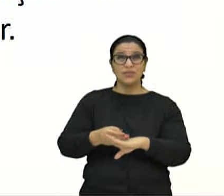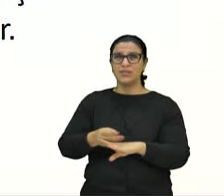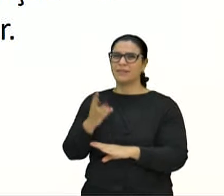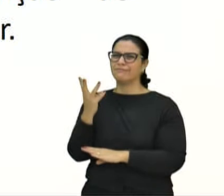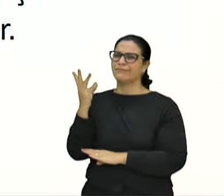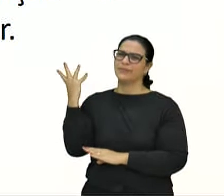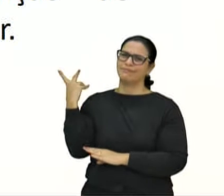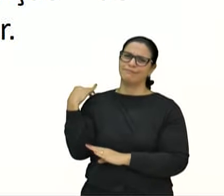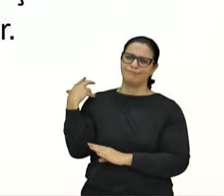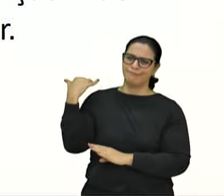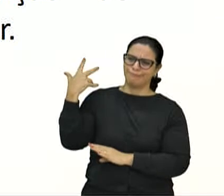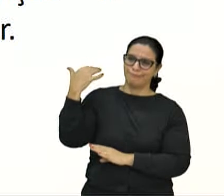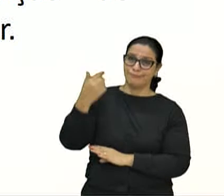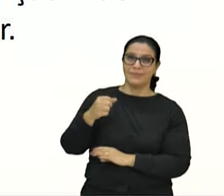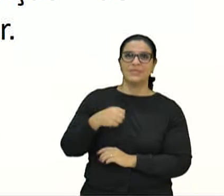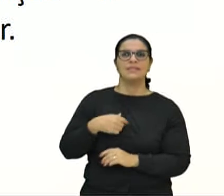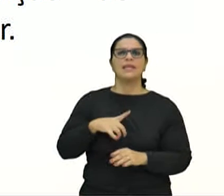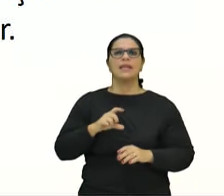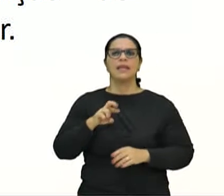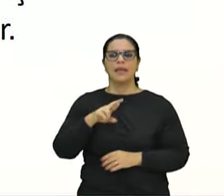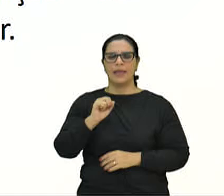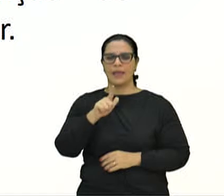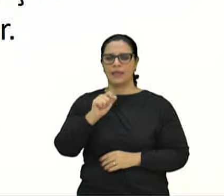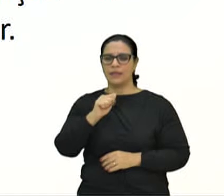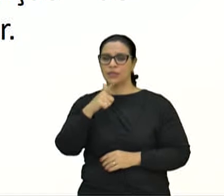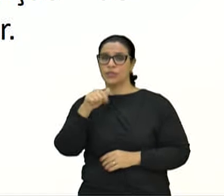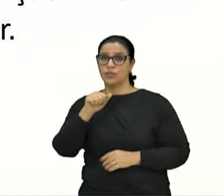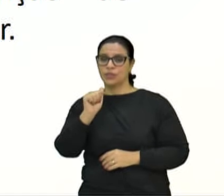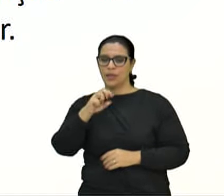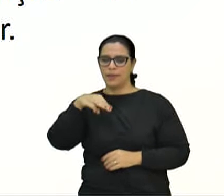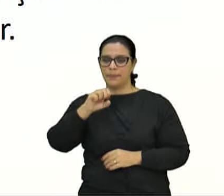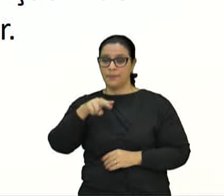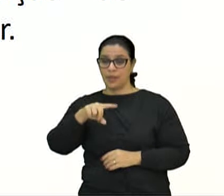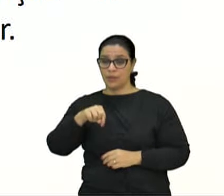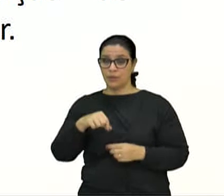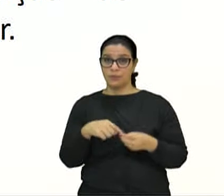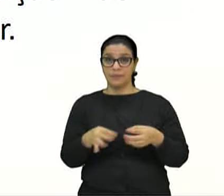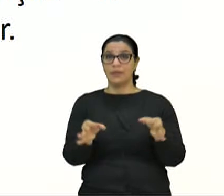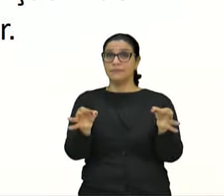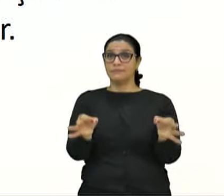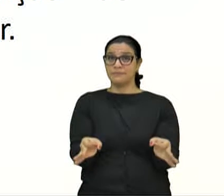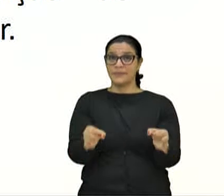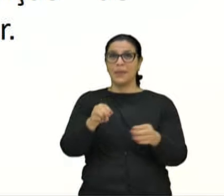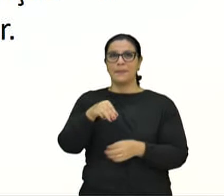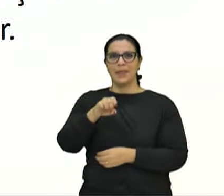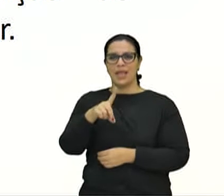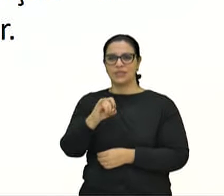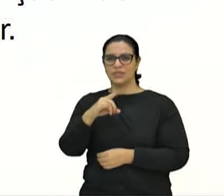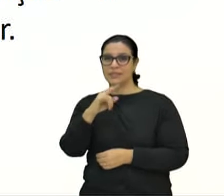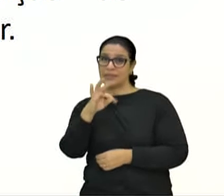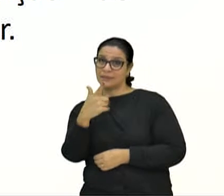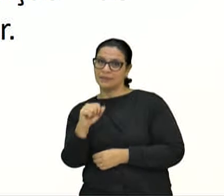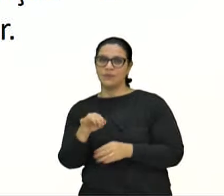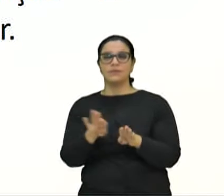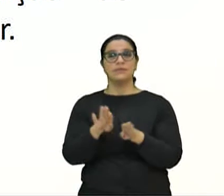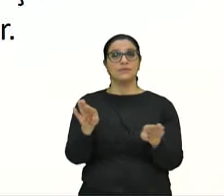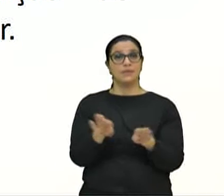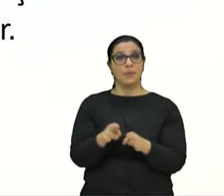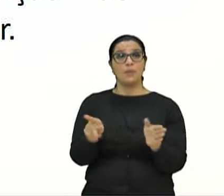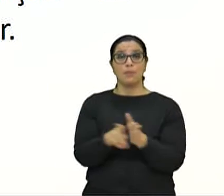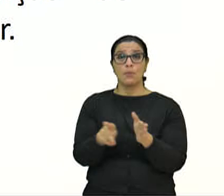como relaxamento, meditação, automassagem. Elas tiveram origem em países orientais,